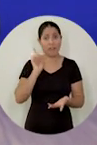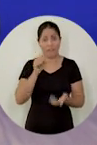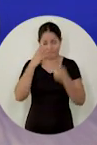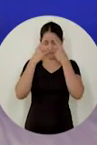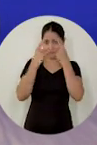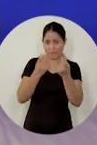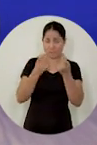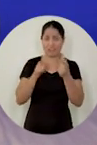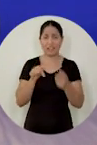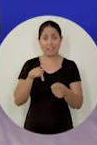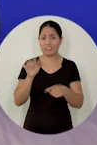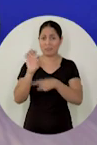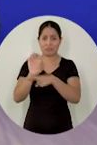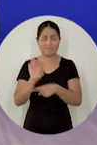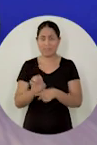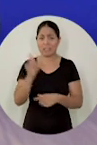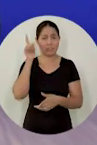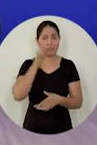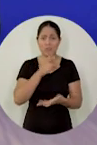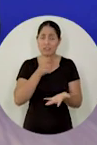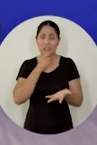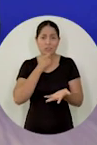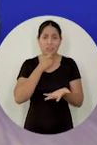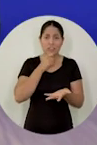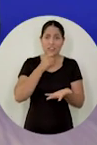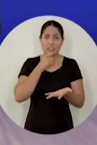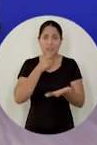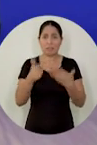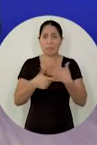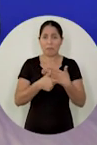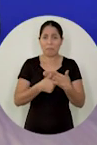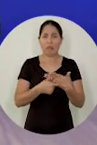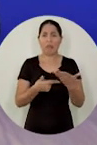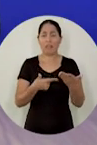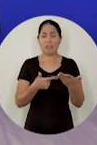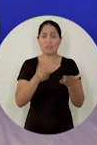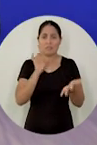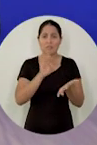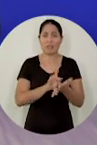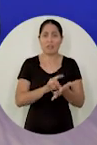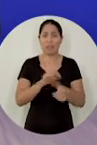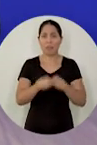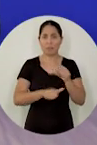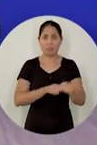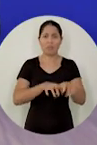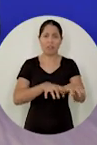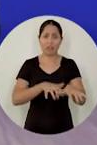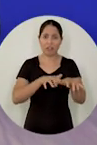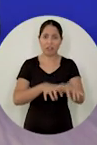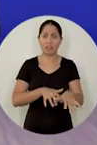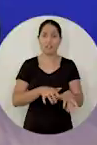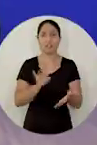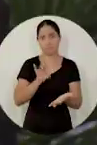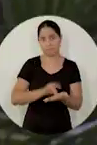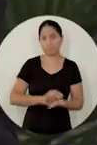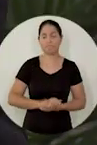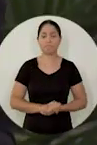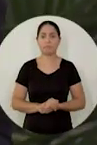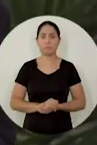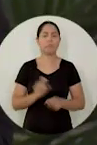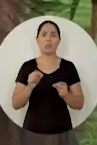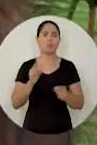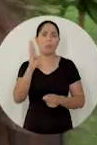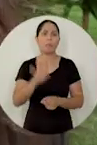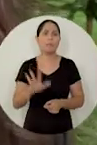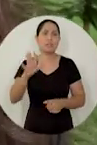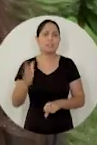Estado não conseguiu, infelizmente, cumprir o seu papel para a realização de uma reforma agrária eficaz e eficiente. O que fazer